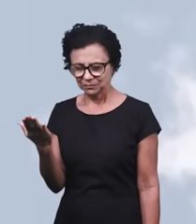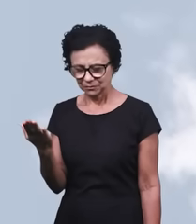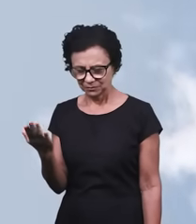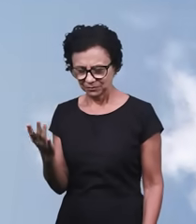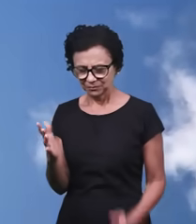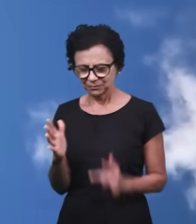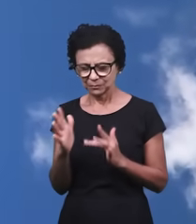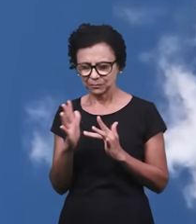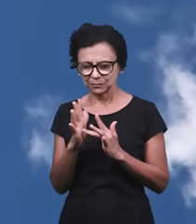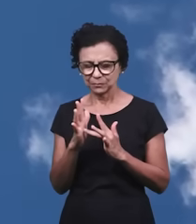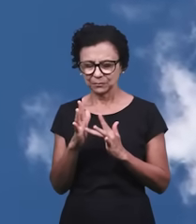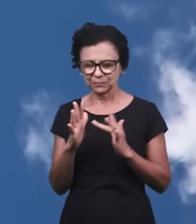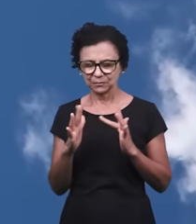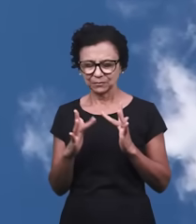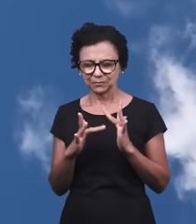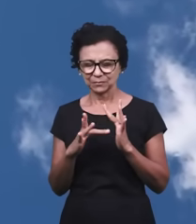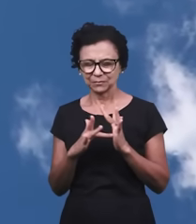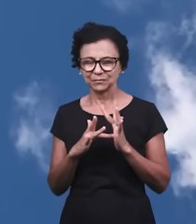mim, Jesus.